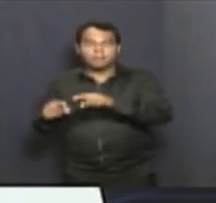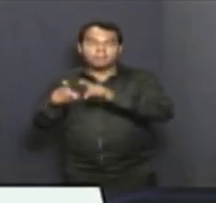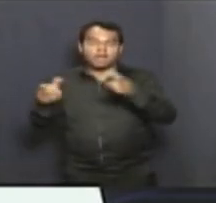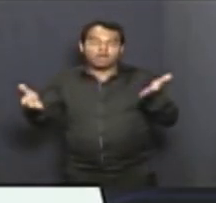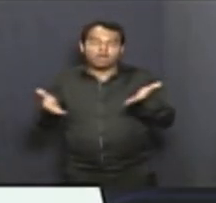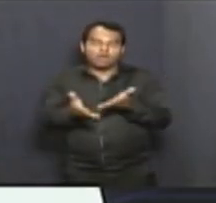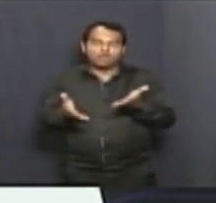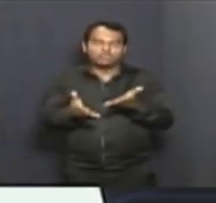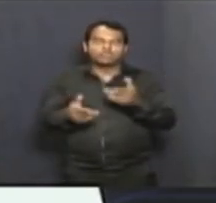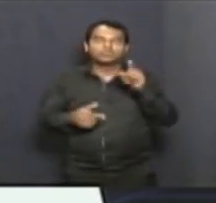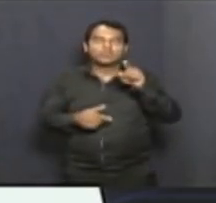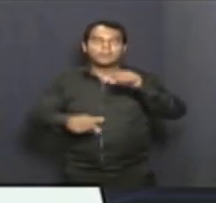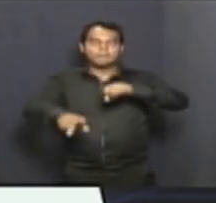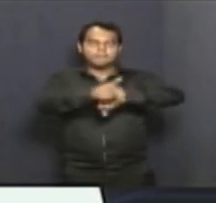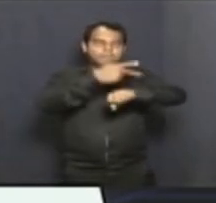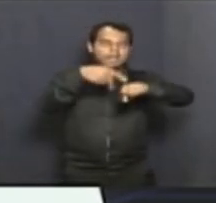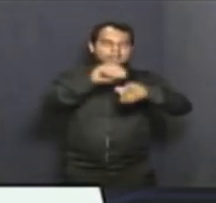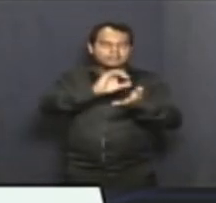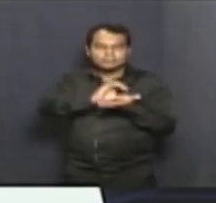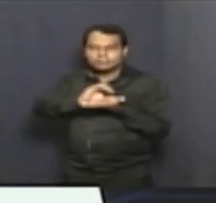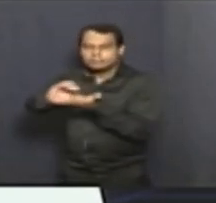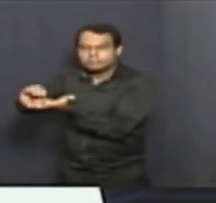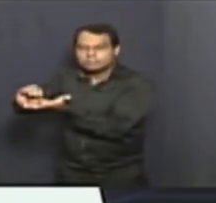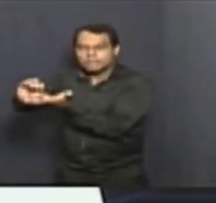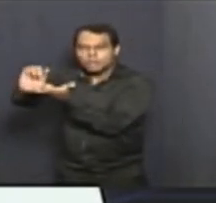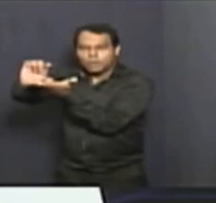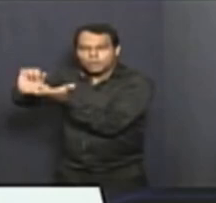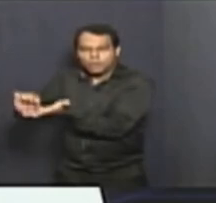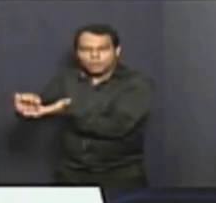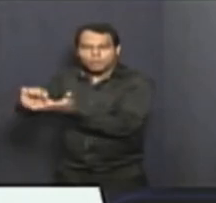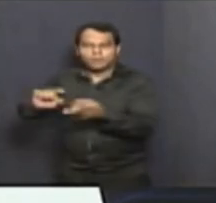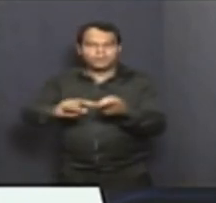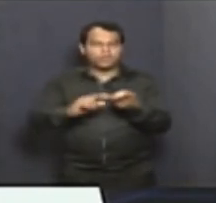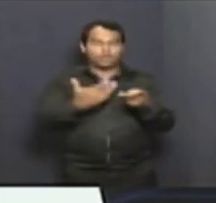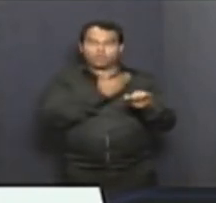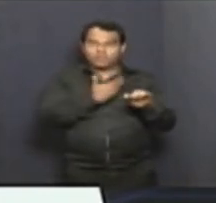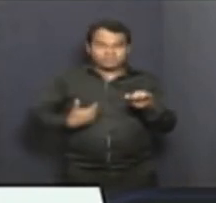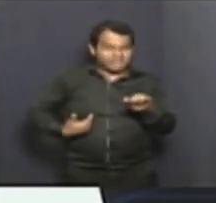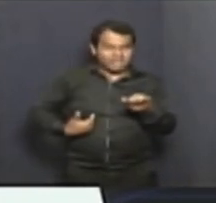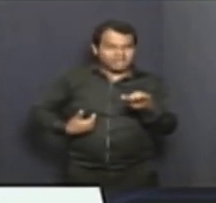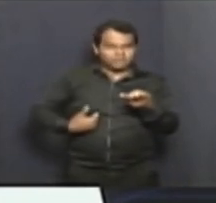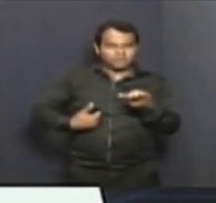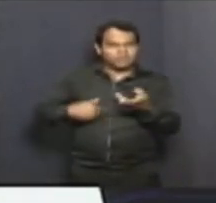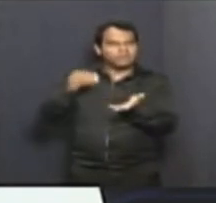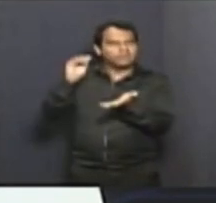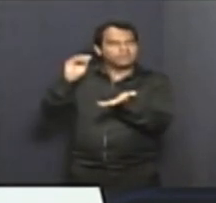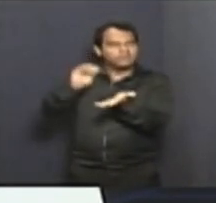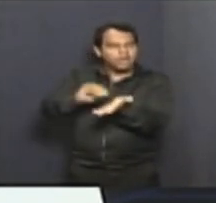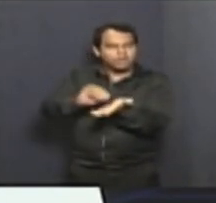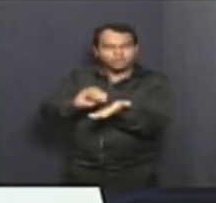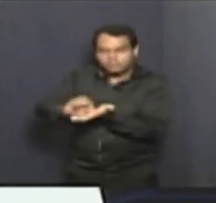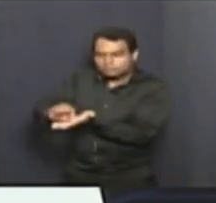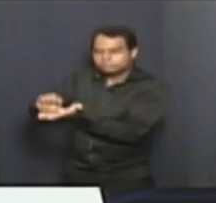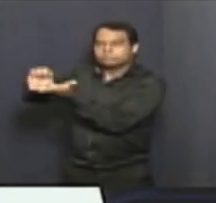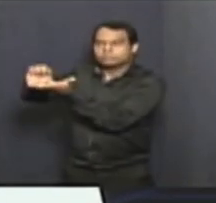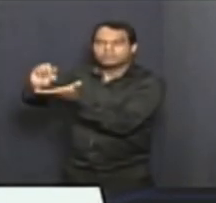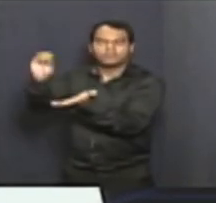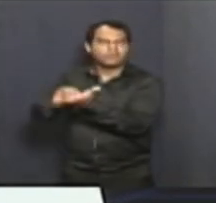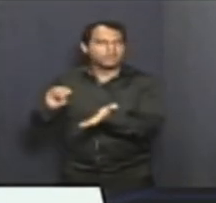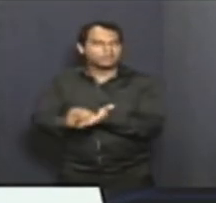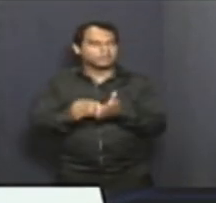tem uma defasagem está contratualizado e o estado nunca pagou a diferença a gente tem que estar lá cobrando direto hoje os hospitais